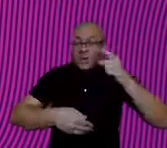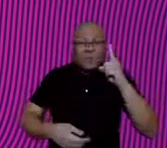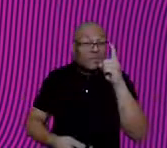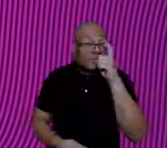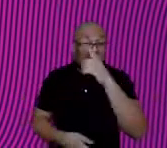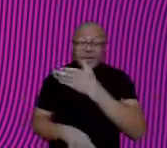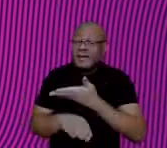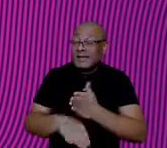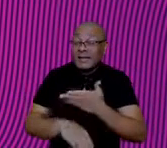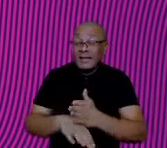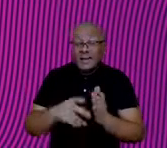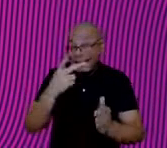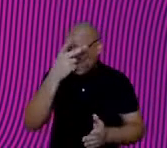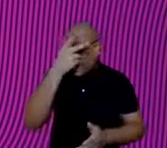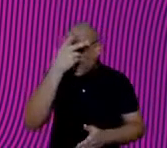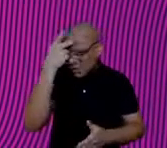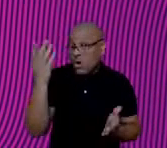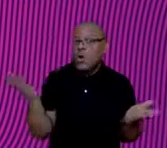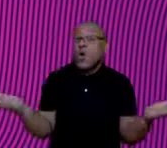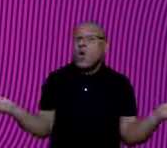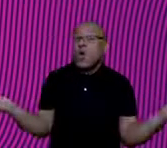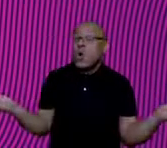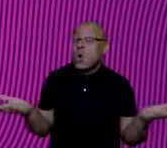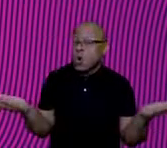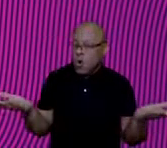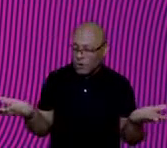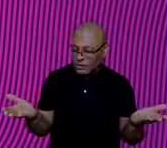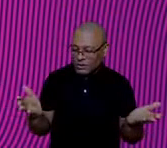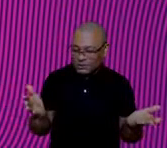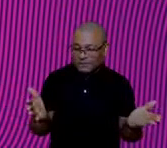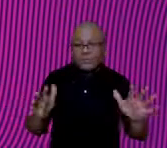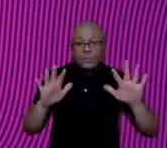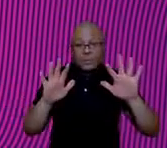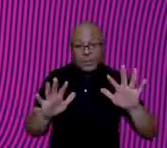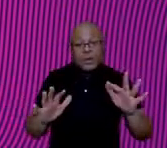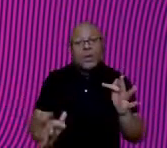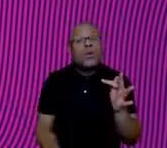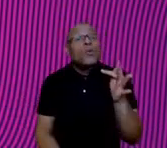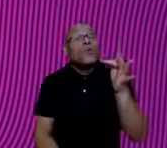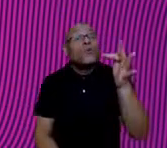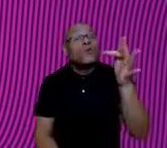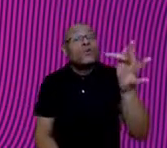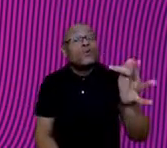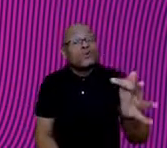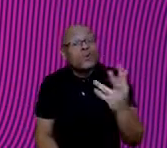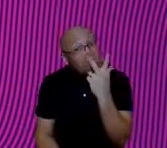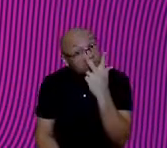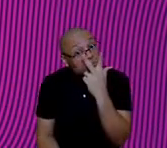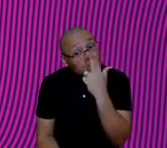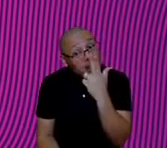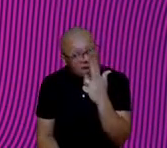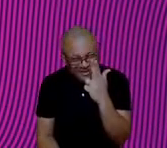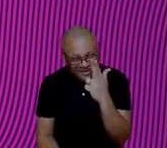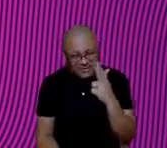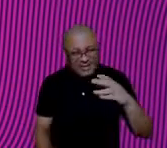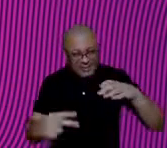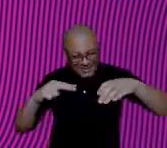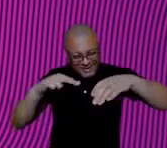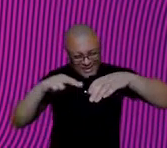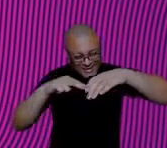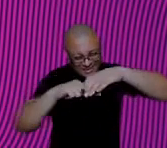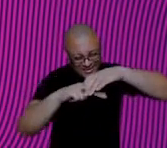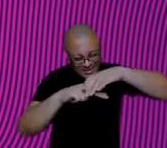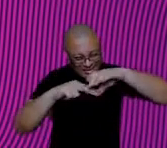Então, hoje o cenário é esse. Lá na frente, provavelmente, a imagem pré-operatória funcional e tratografia deve